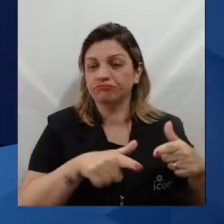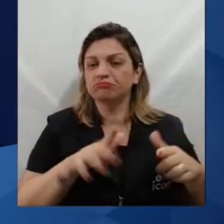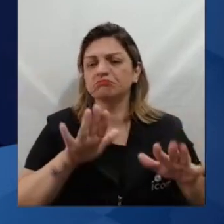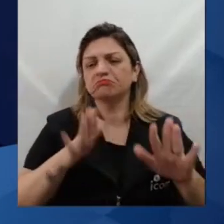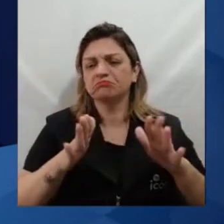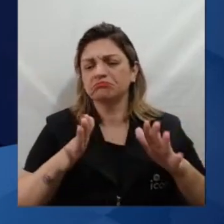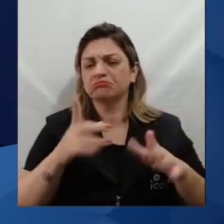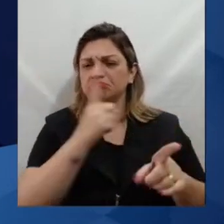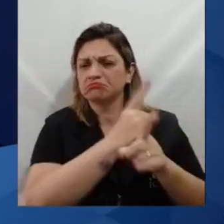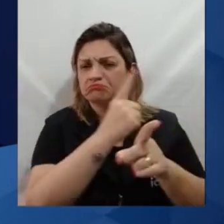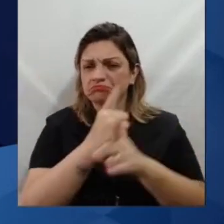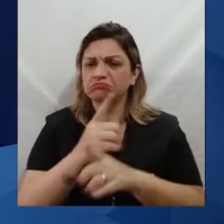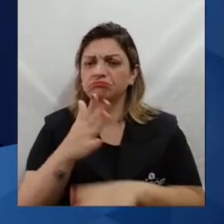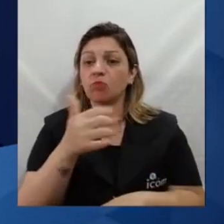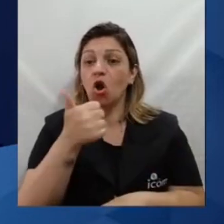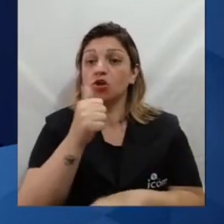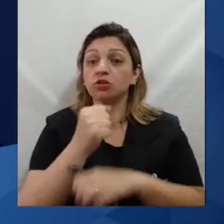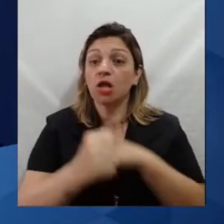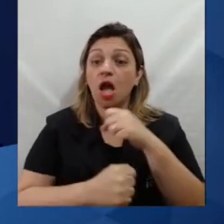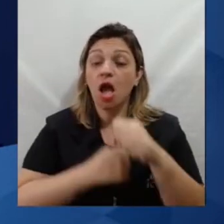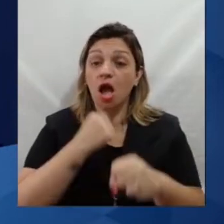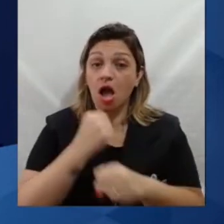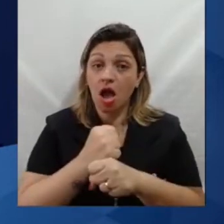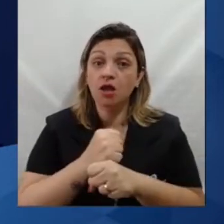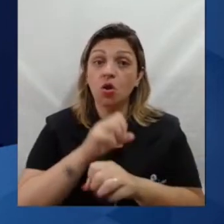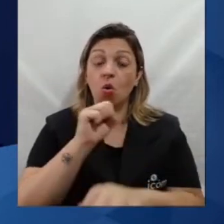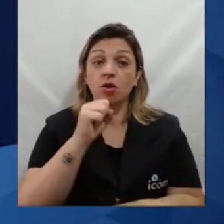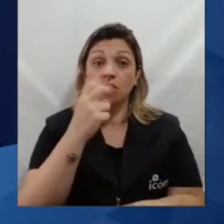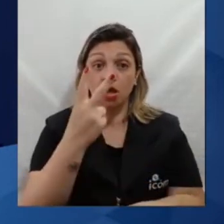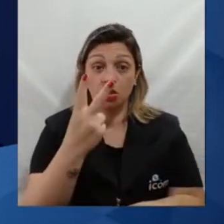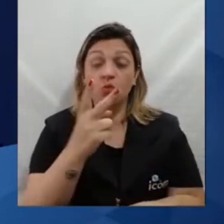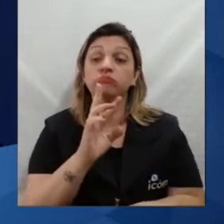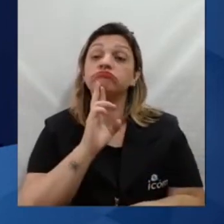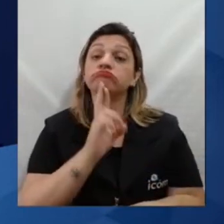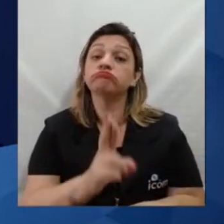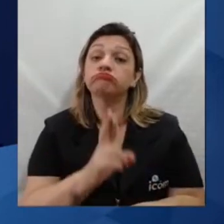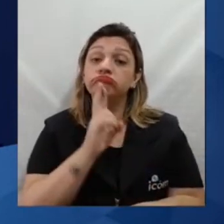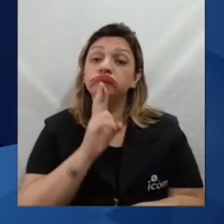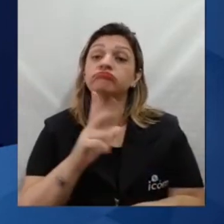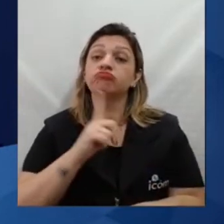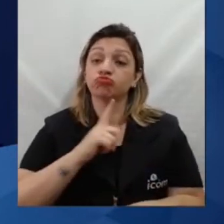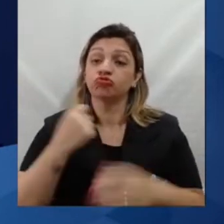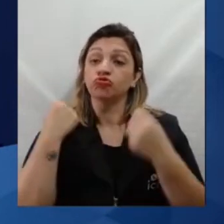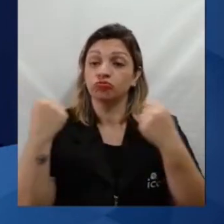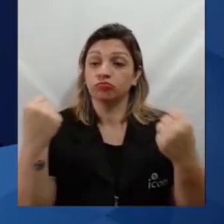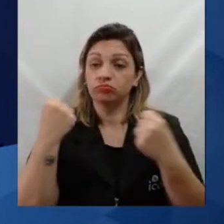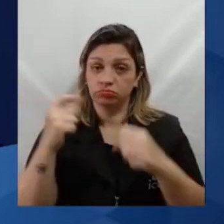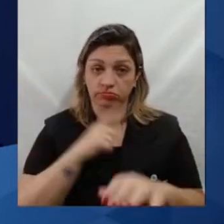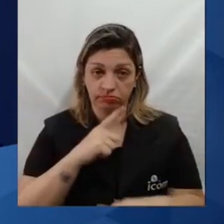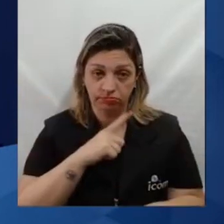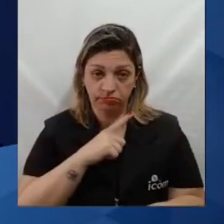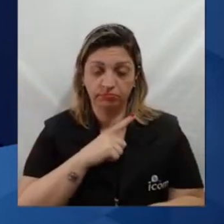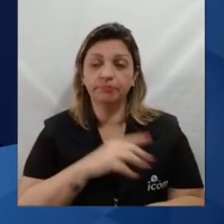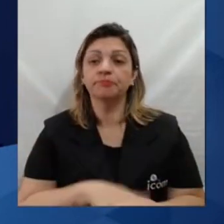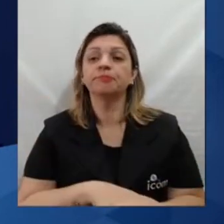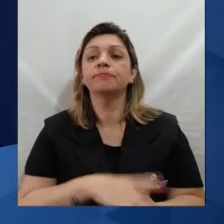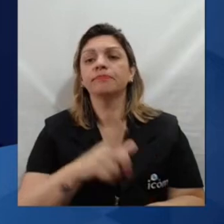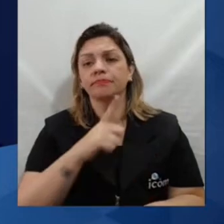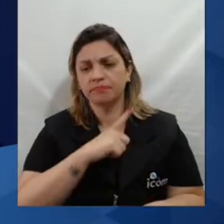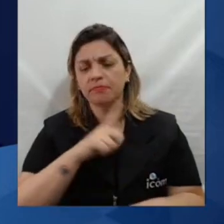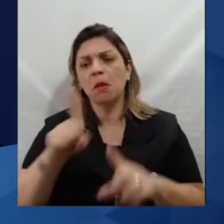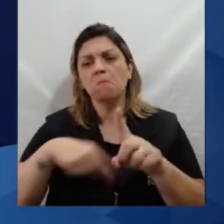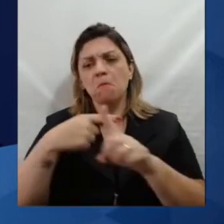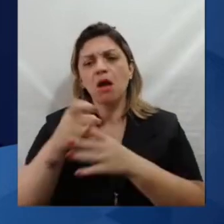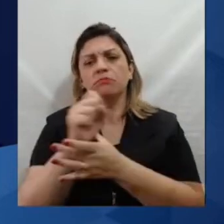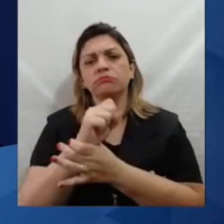de 11 anos, e 82 relataram que praticavam atividade física. Desde que eles também faziam fisioterapia, então eles